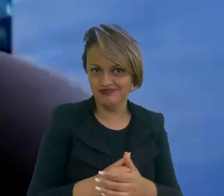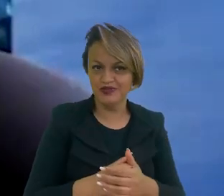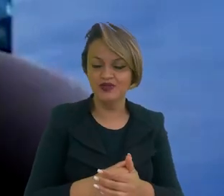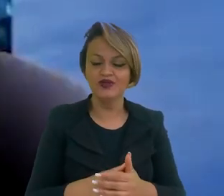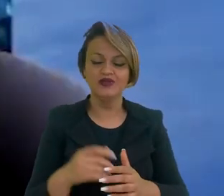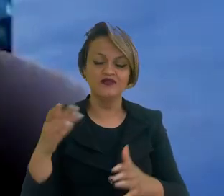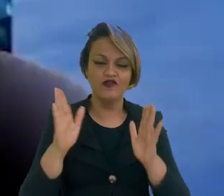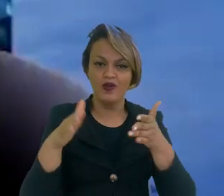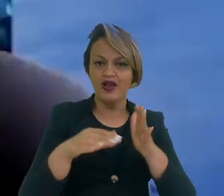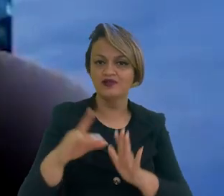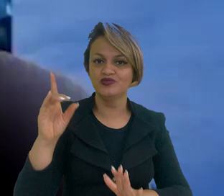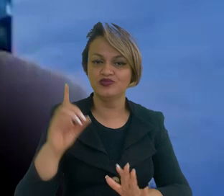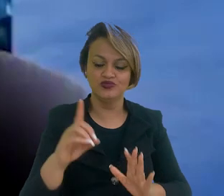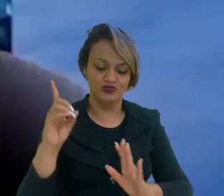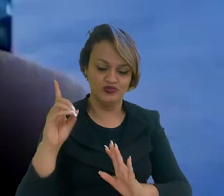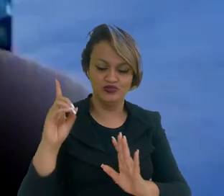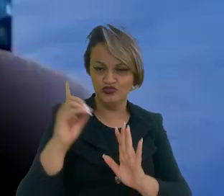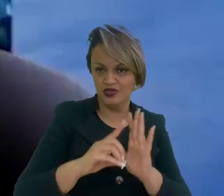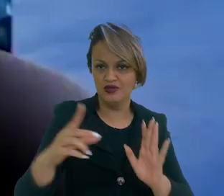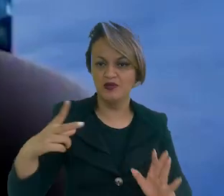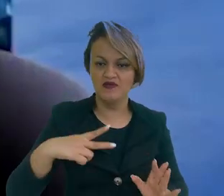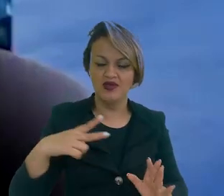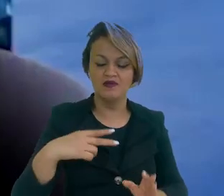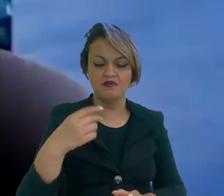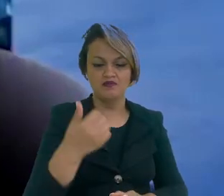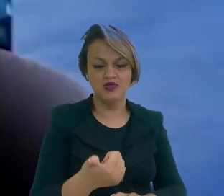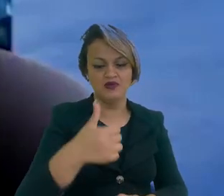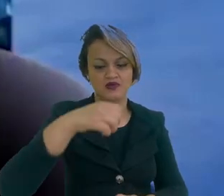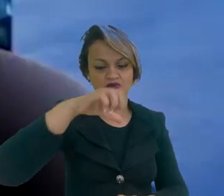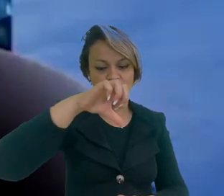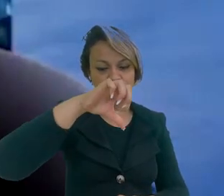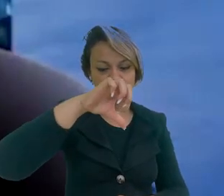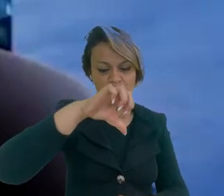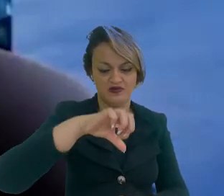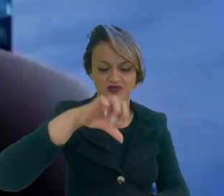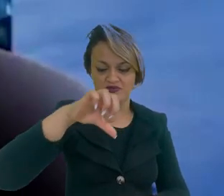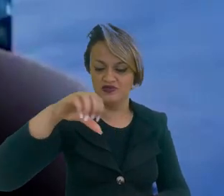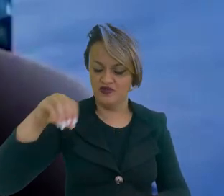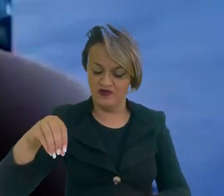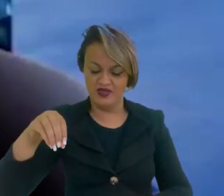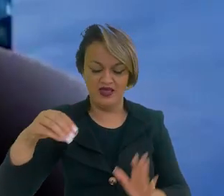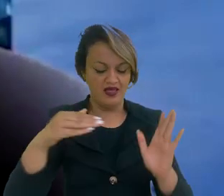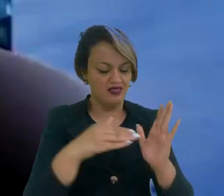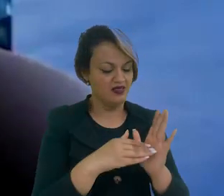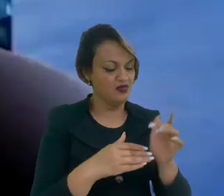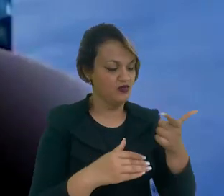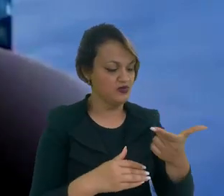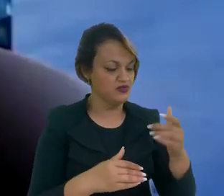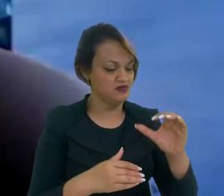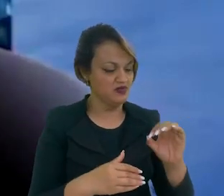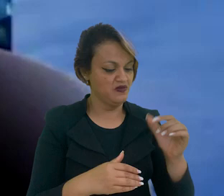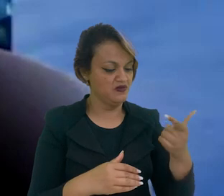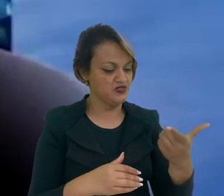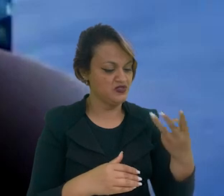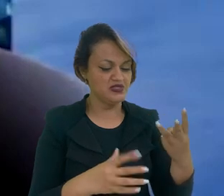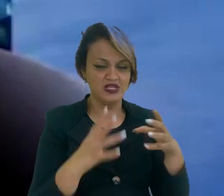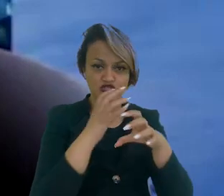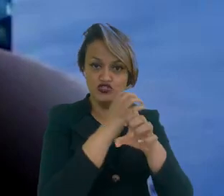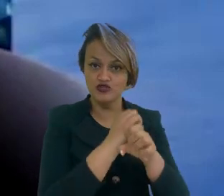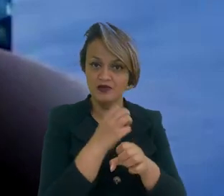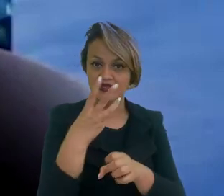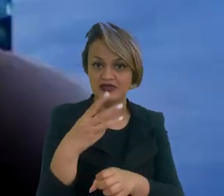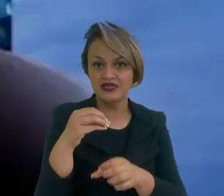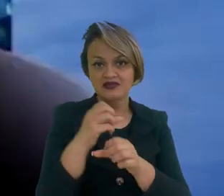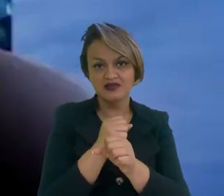estrutura da responsabilidade civil ou do direito privado que de 1990